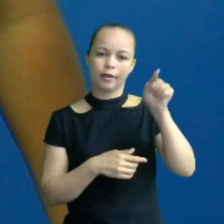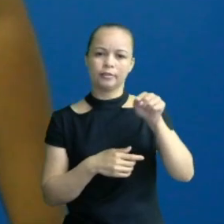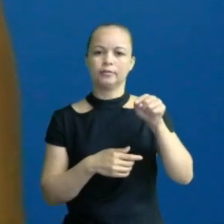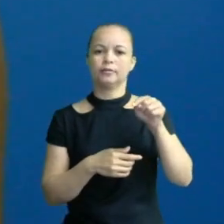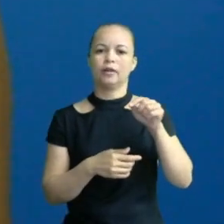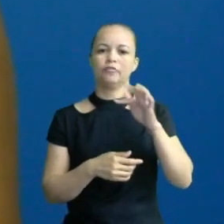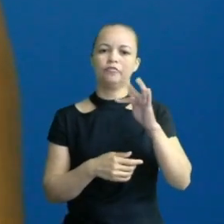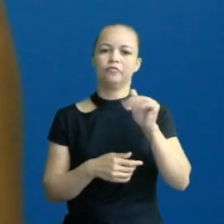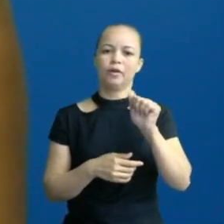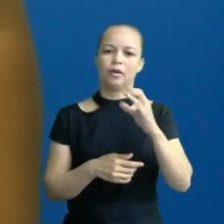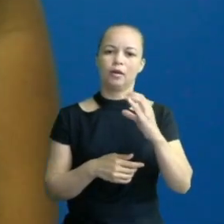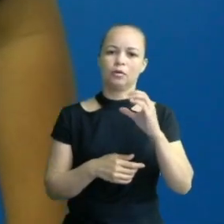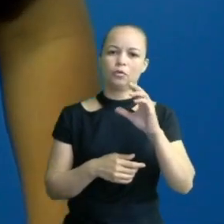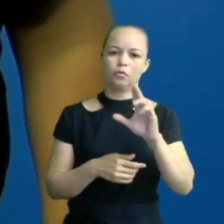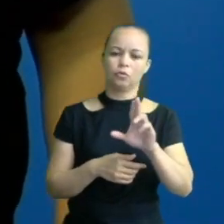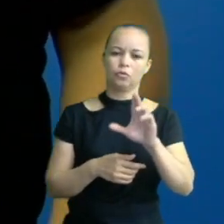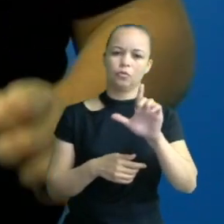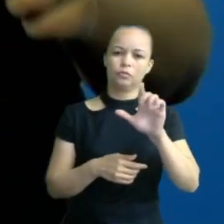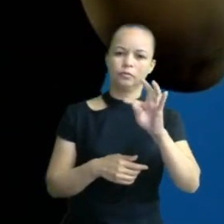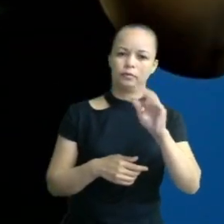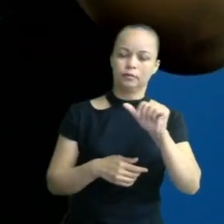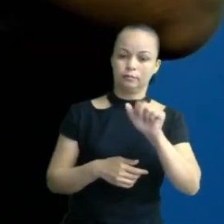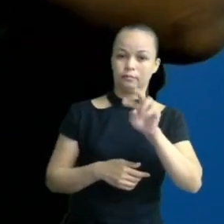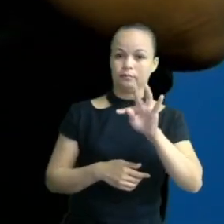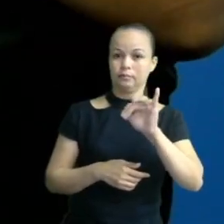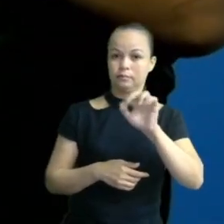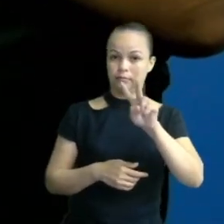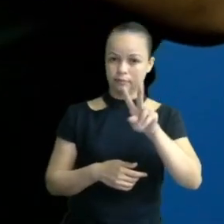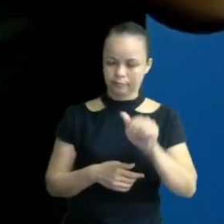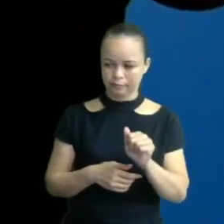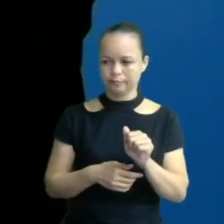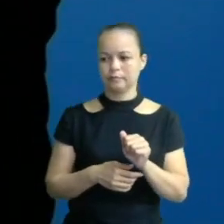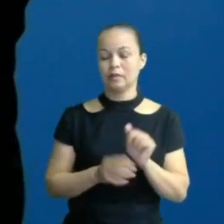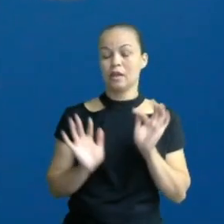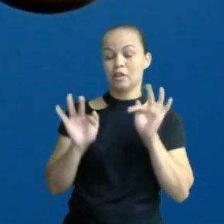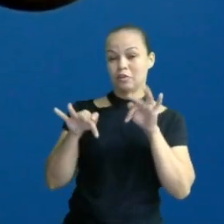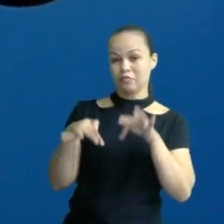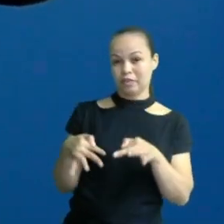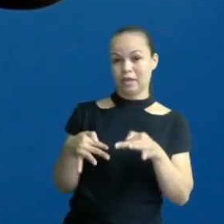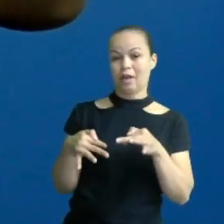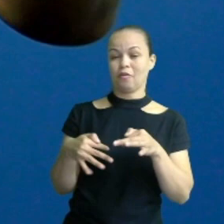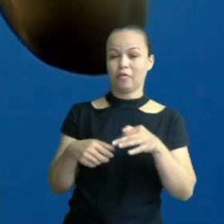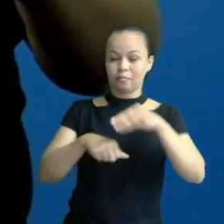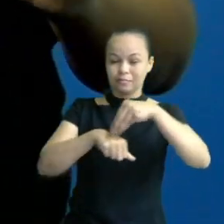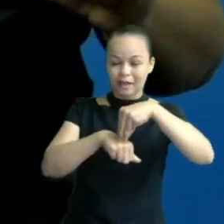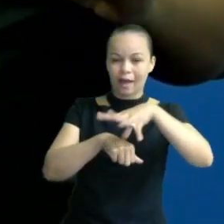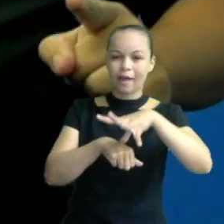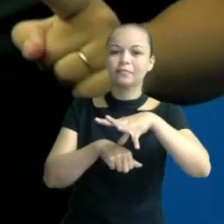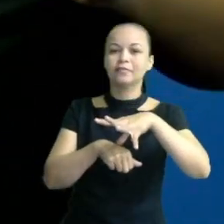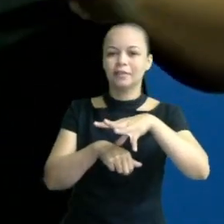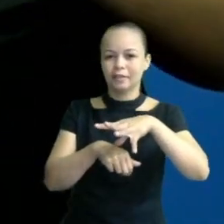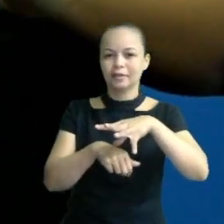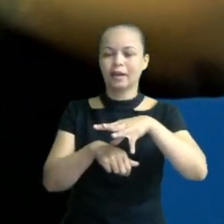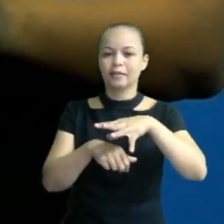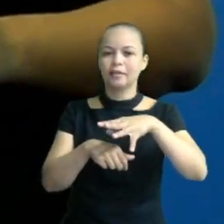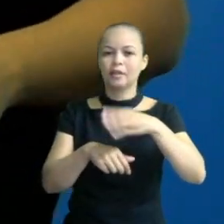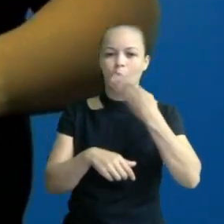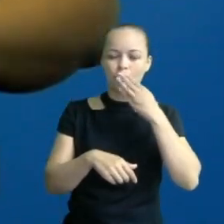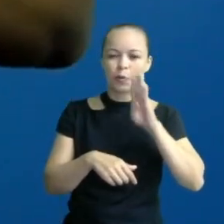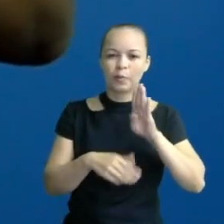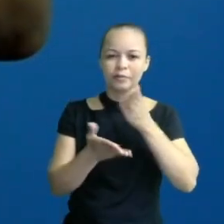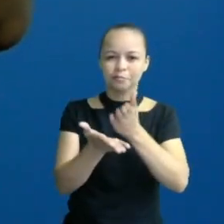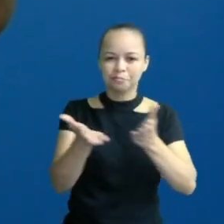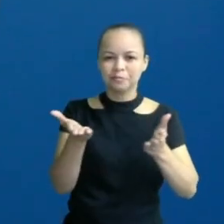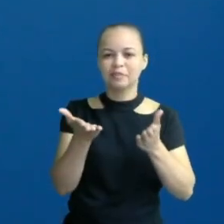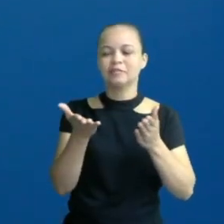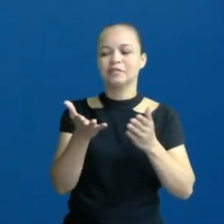facultativa. E final, vamos àquela dica de ouro que o professor prometeu a aula todinha. Vamos ver a dica de ouro